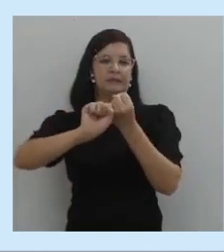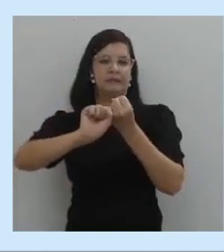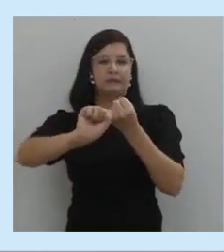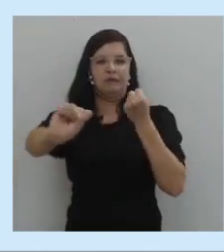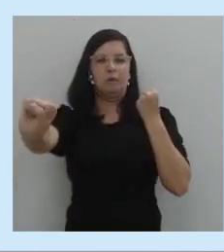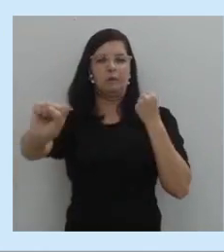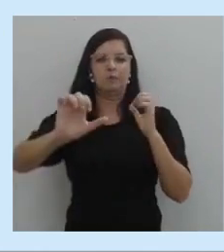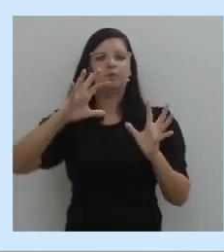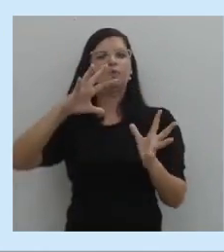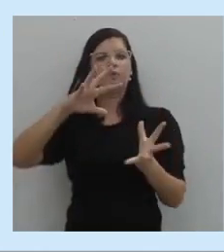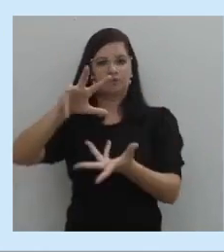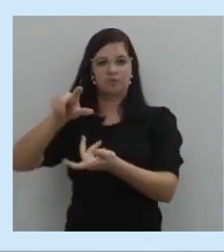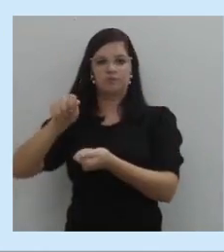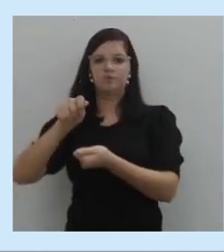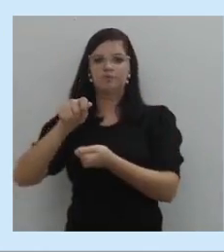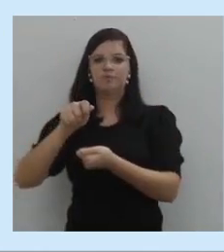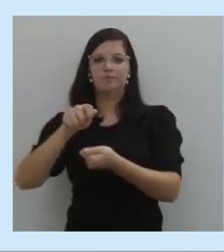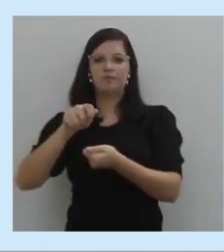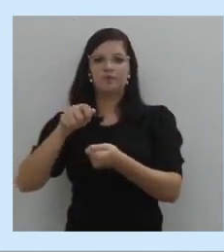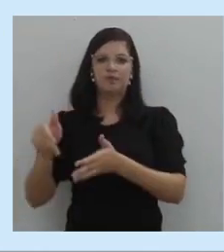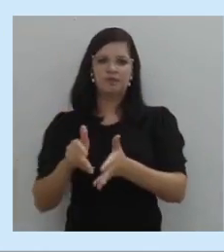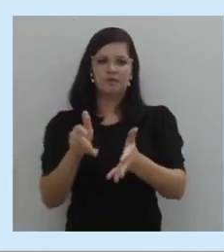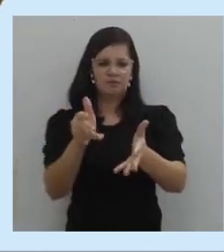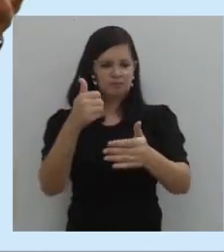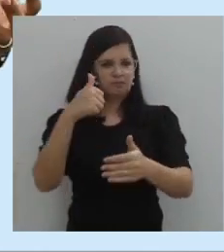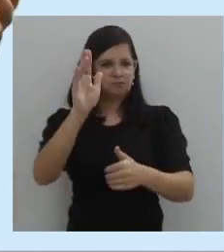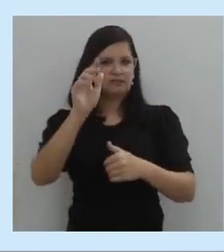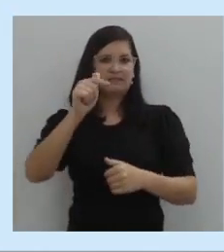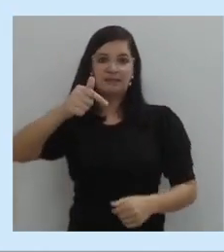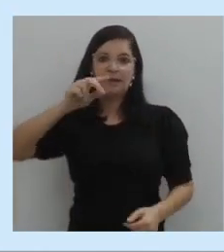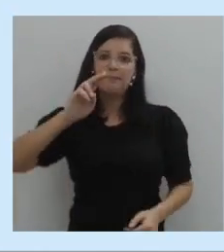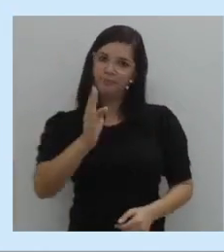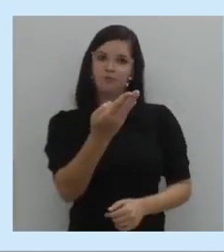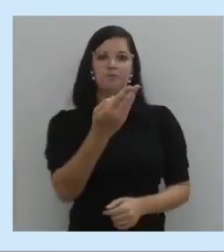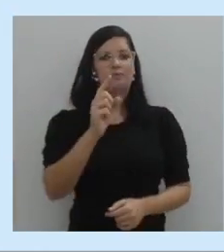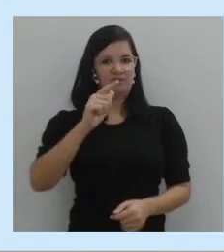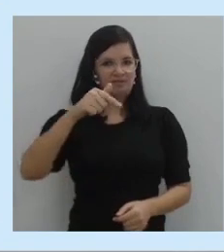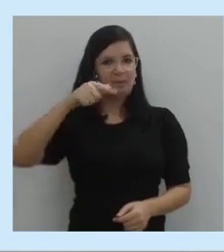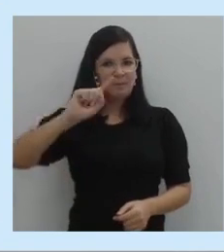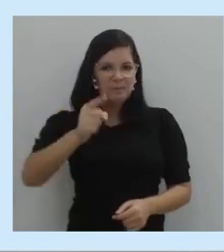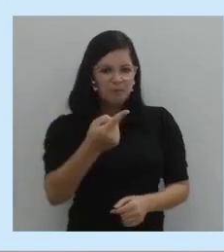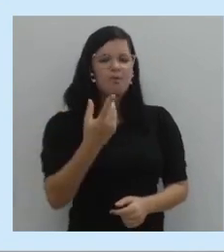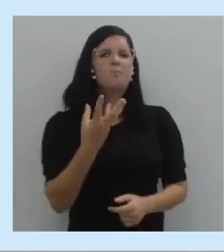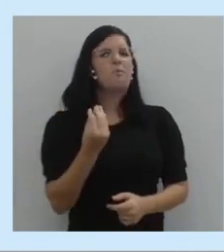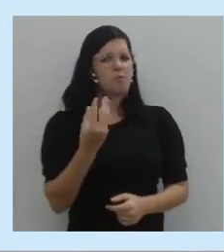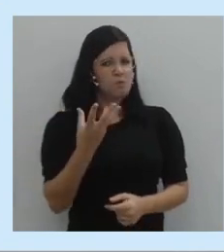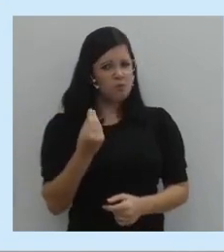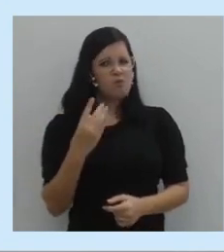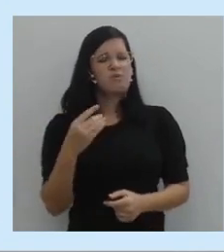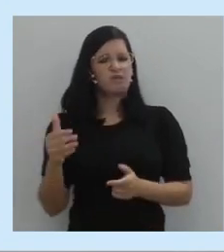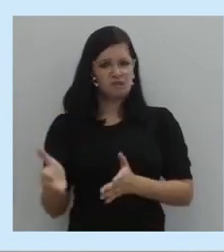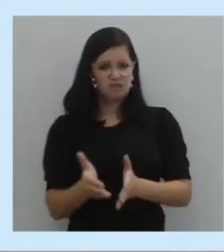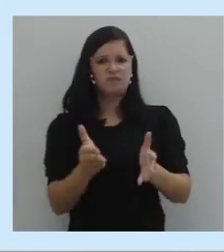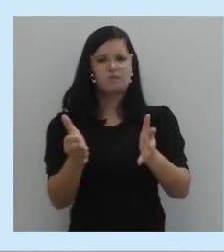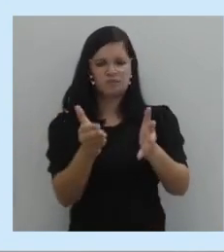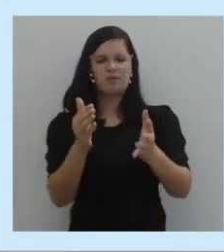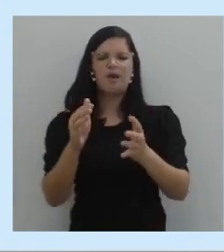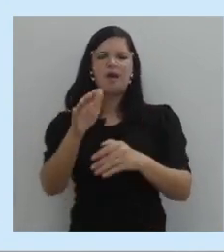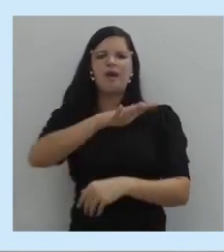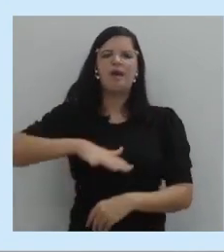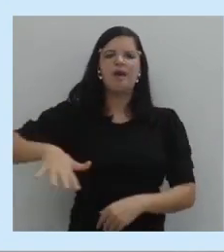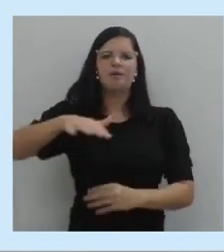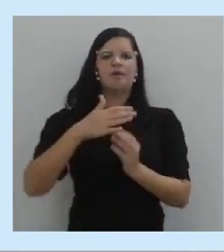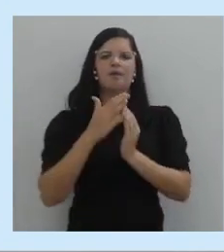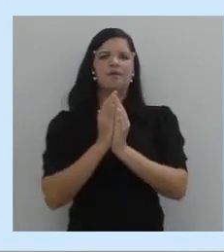do mundo, tá? Com a maior quantidade de rios. 7 mil rios são muitos rios. Há uma área de navegação no